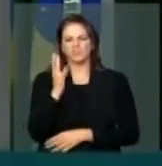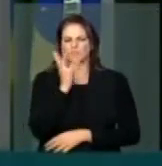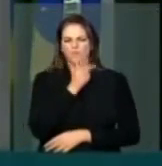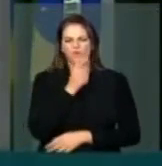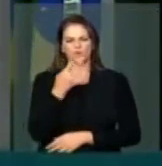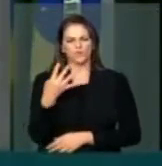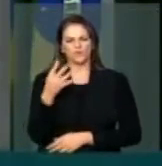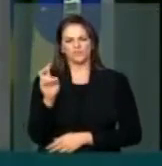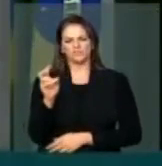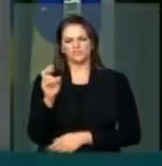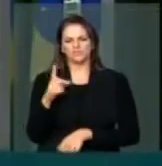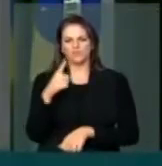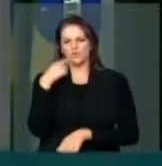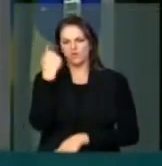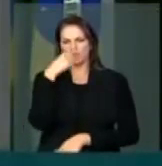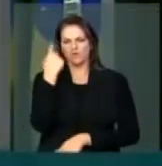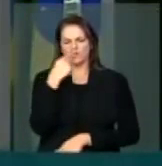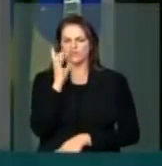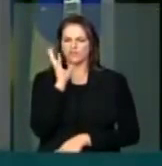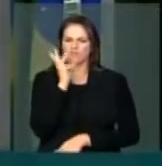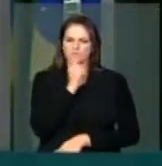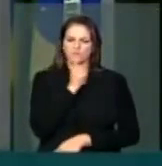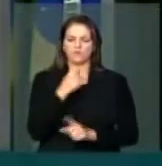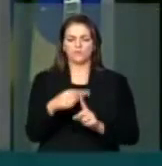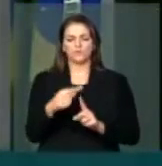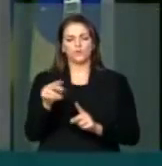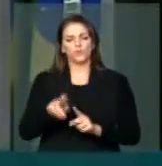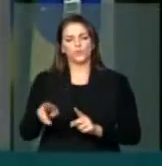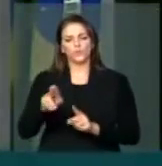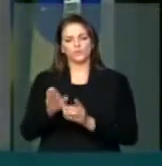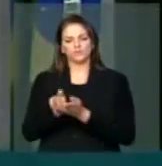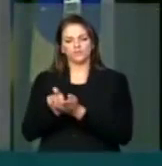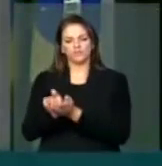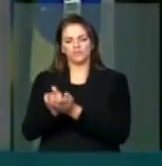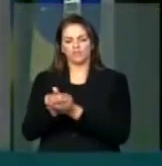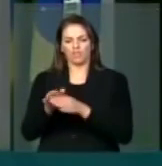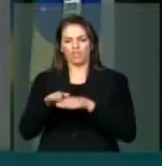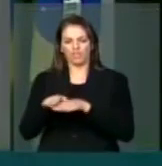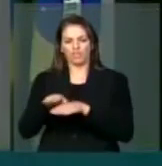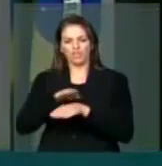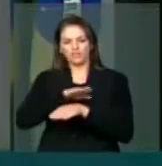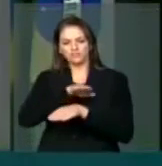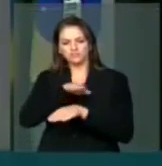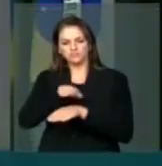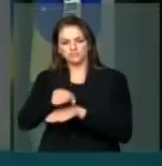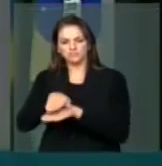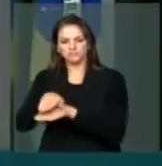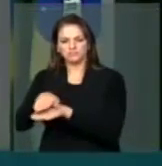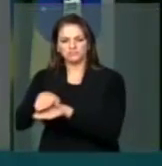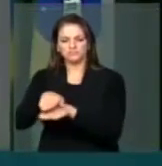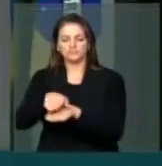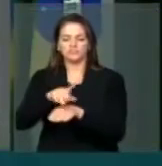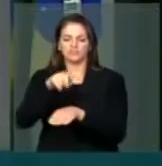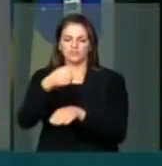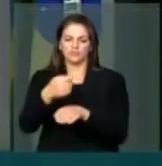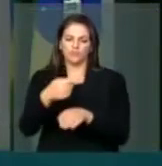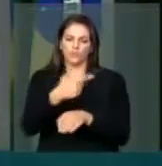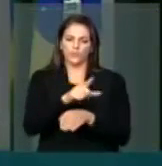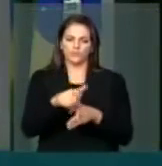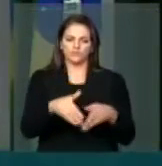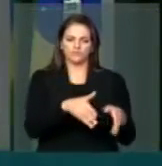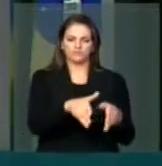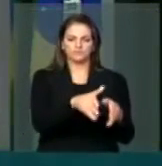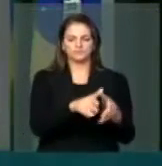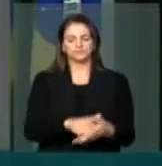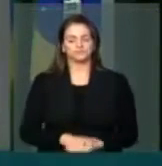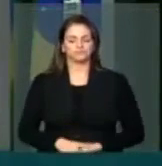de espera, além de um grande trecho de estrada de chão. Antiga estrada que liga a Mata com São Pedro do Sul. Dizer então que esse trecho está em andamento,